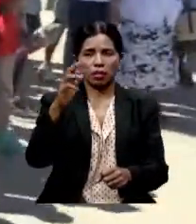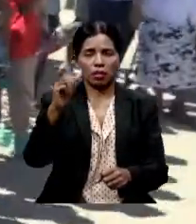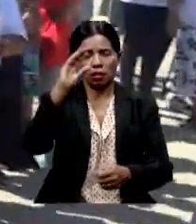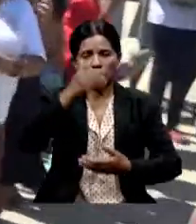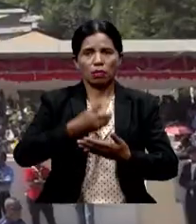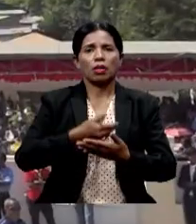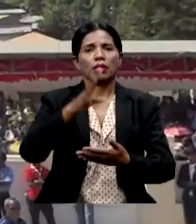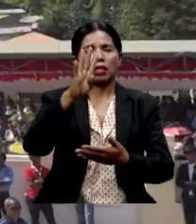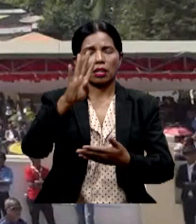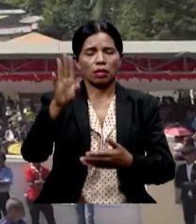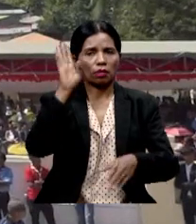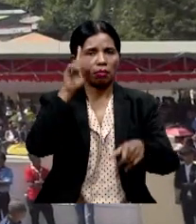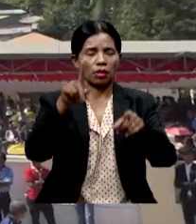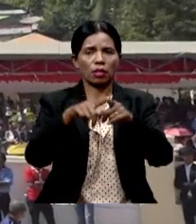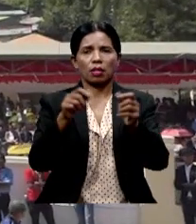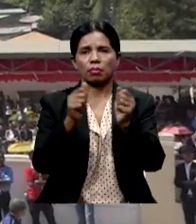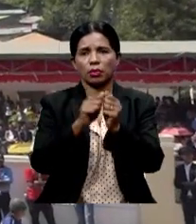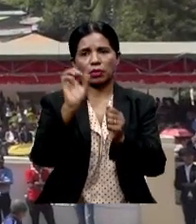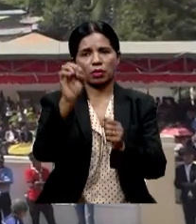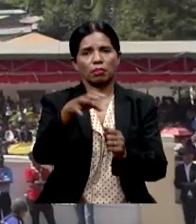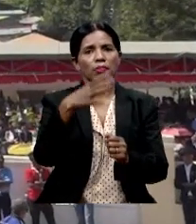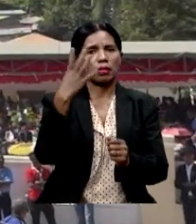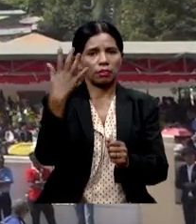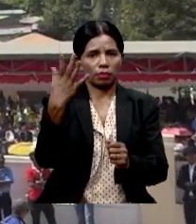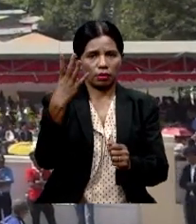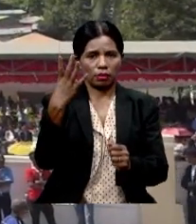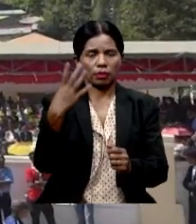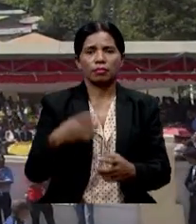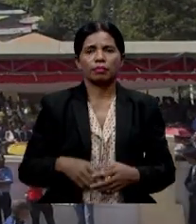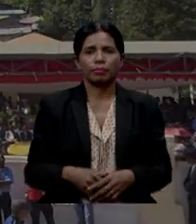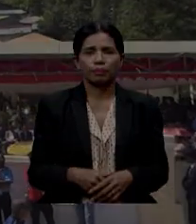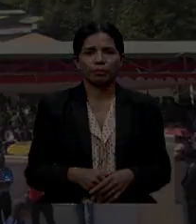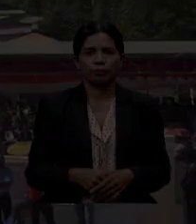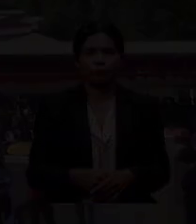Dahat Husi Maung Aling na Insanulo Resinhat. Adere Tusimenis, Benvindis Simenis, Jemen.